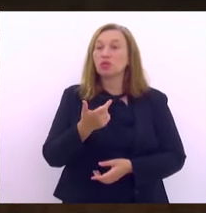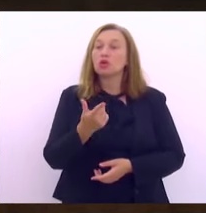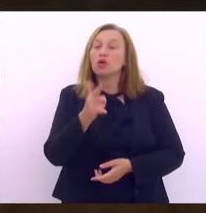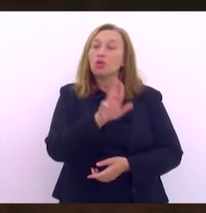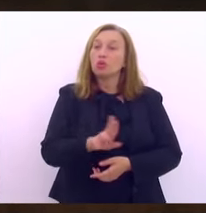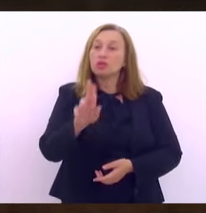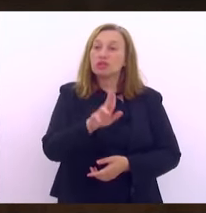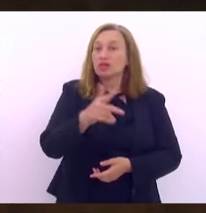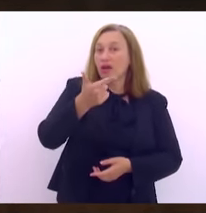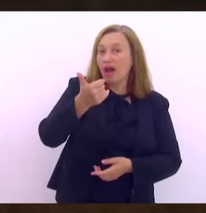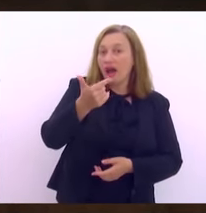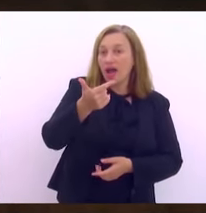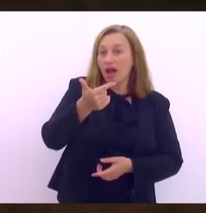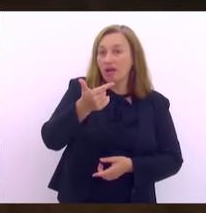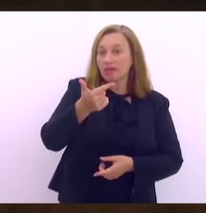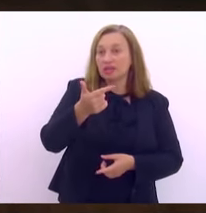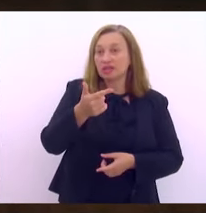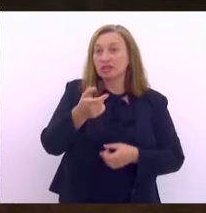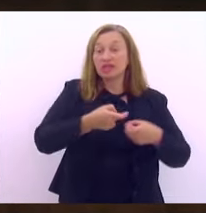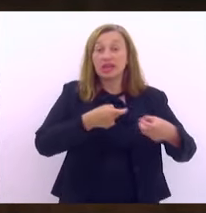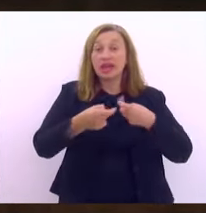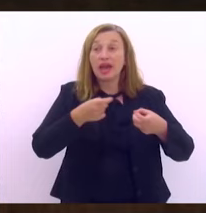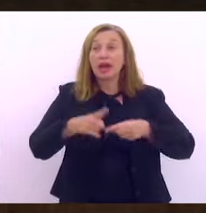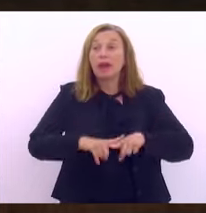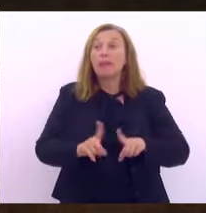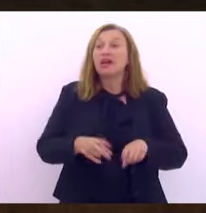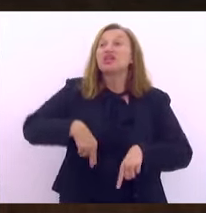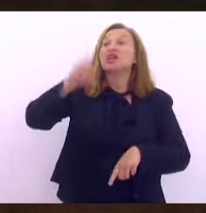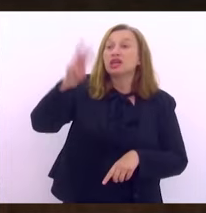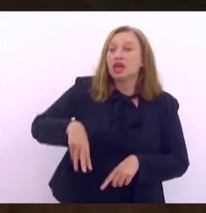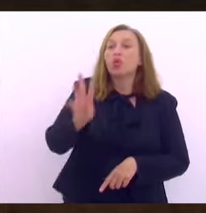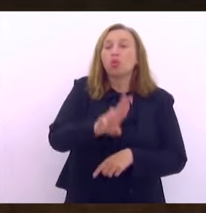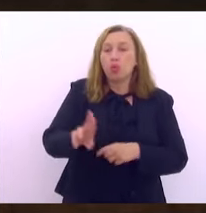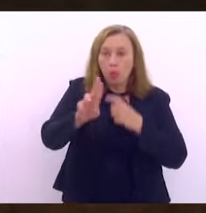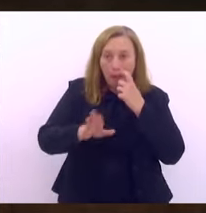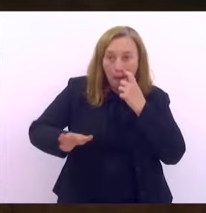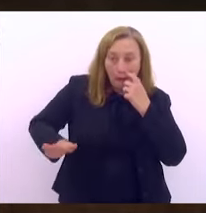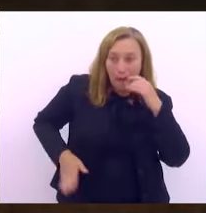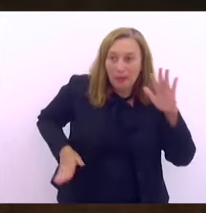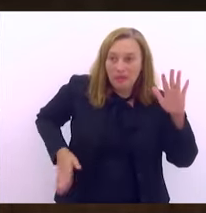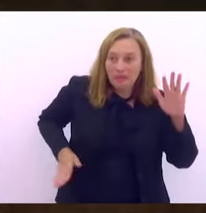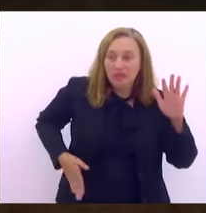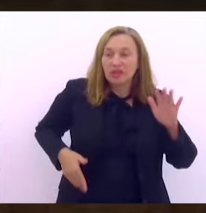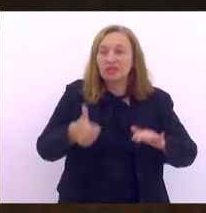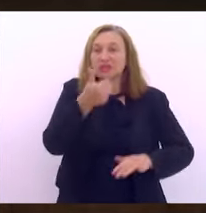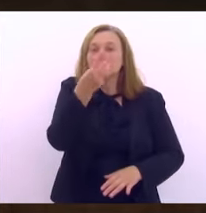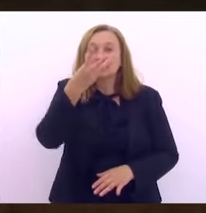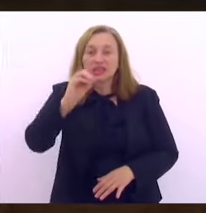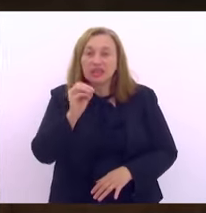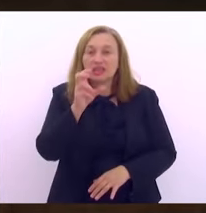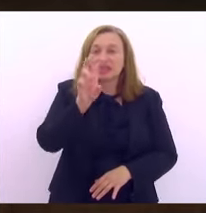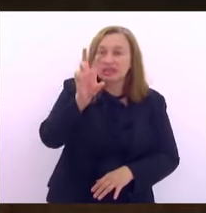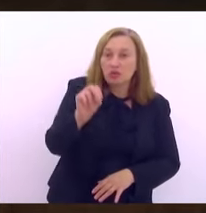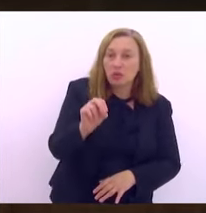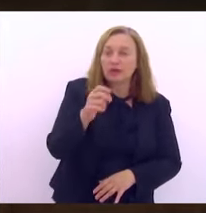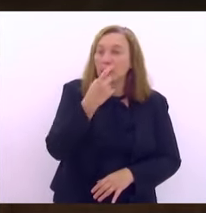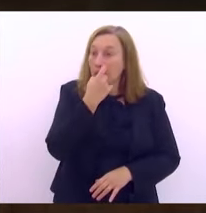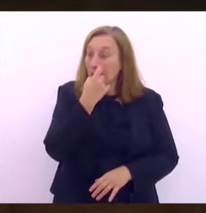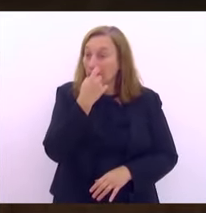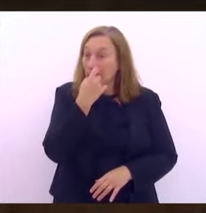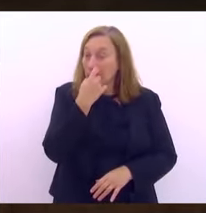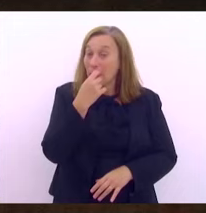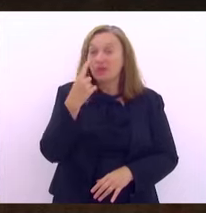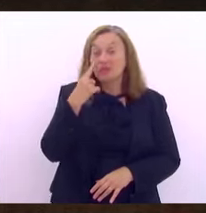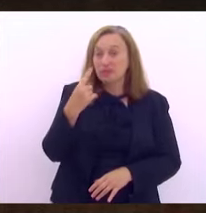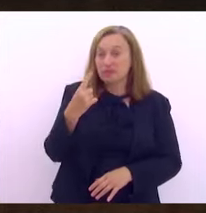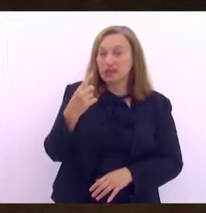Arma de guerra quem está usando, na realidade, são os traficantes. Ponto 30, ponto 50. Vimos aí os dois, como